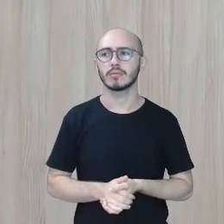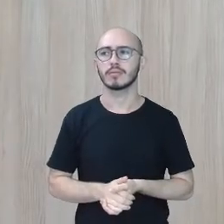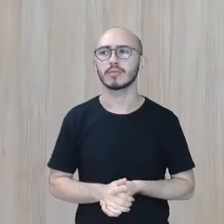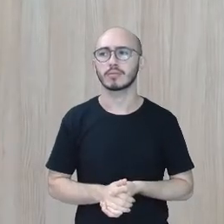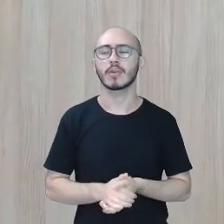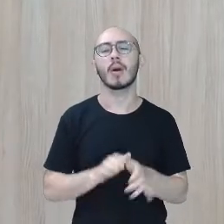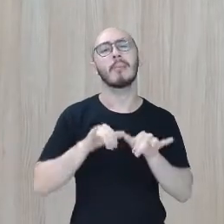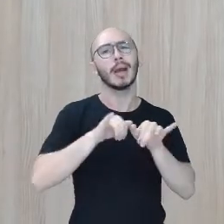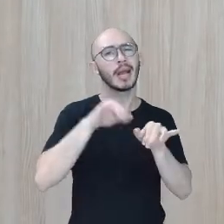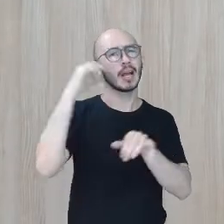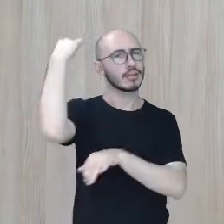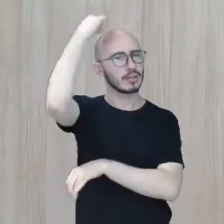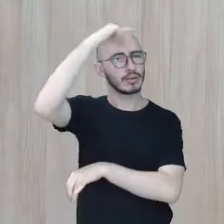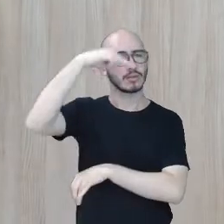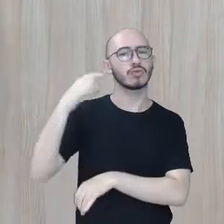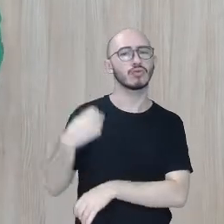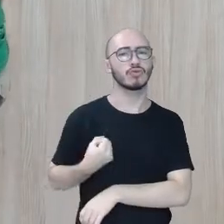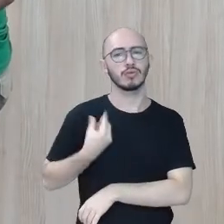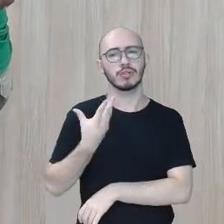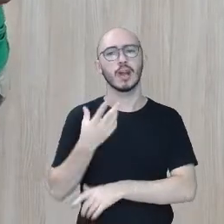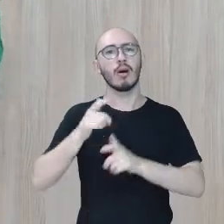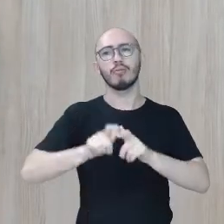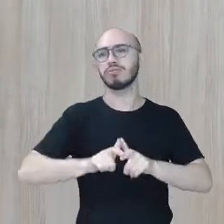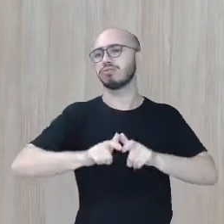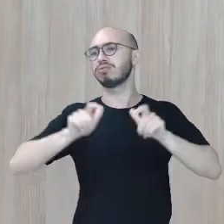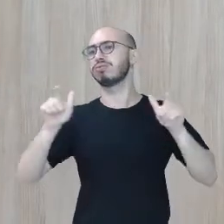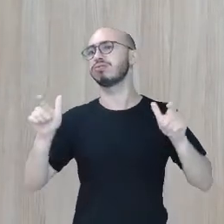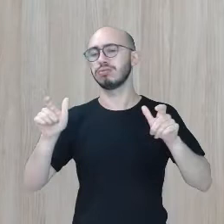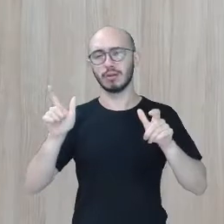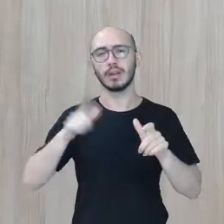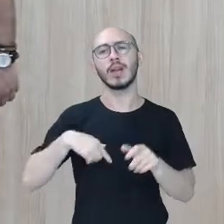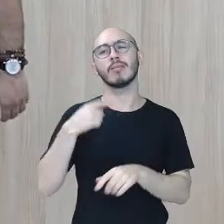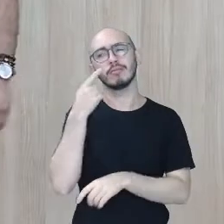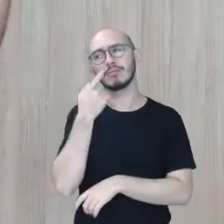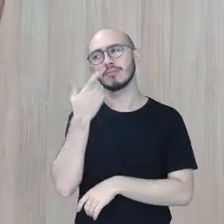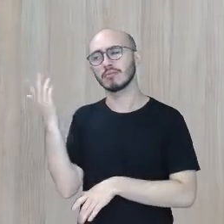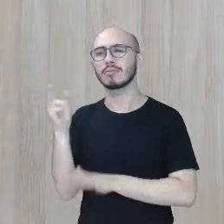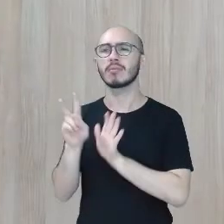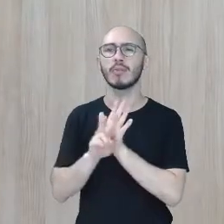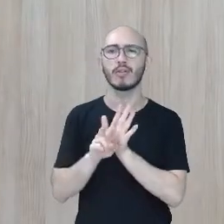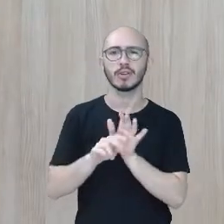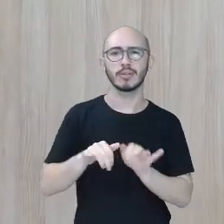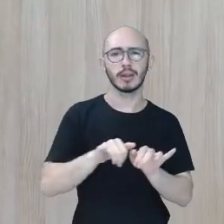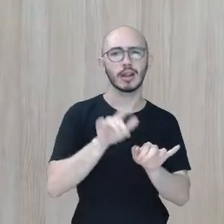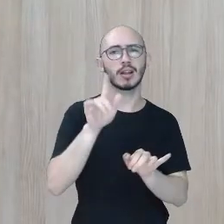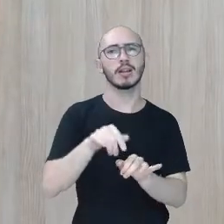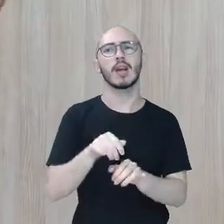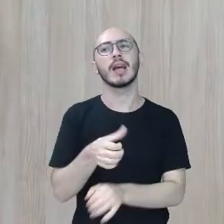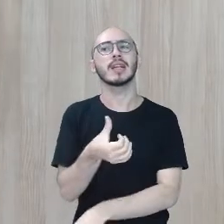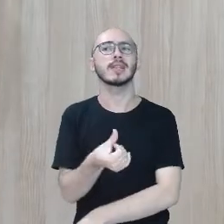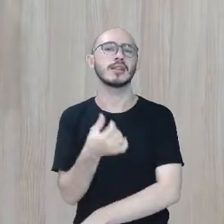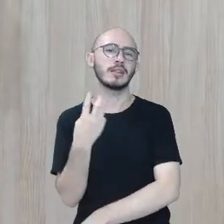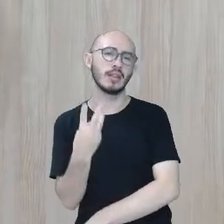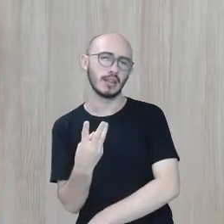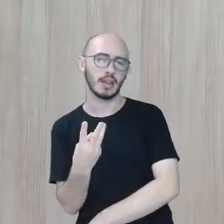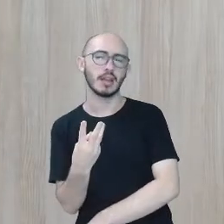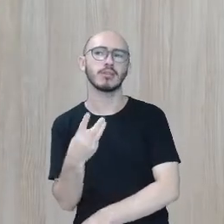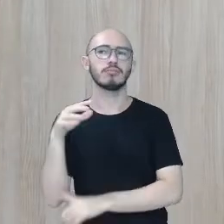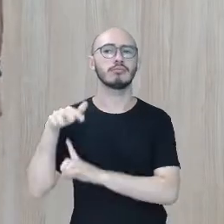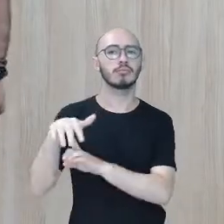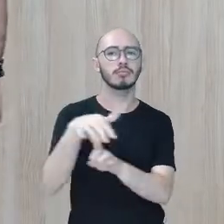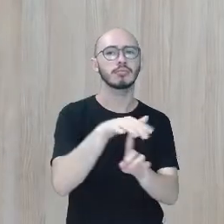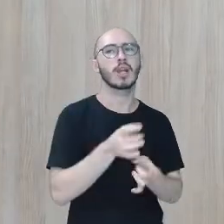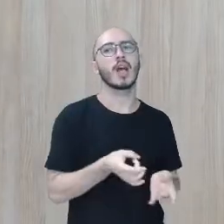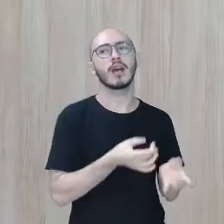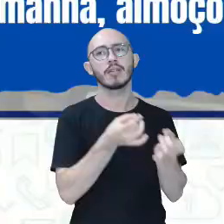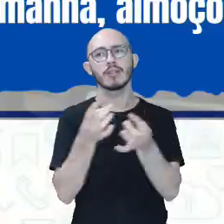de São José, né, que a gente viu tem mais de 540 boxes. Aqui ele tem 63 boxes, né, que comercializam o